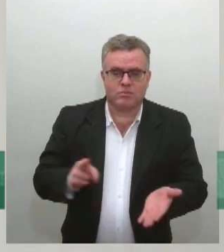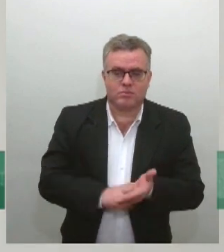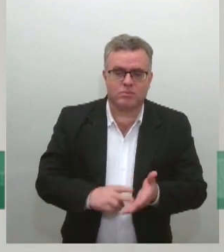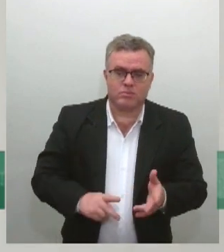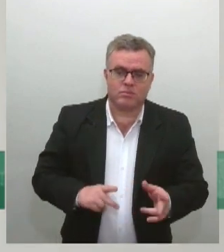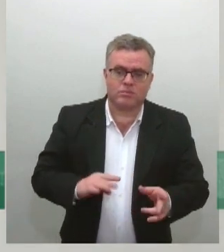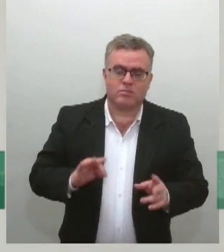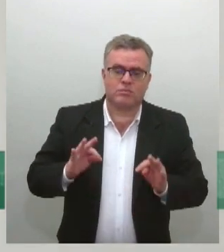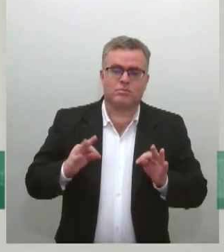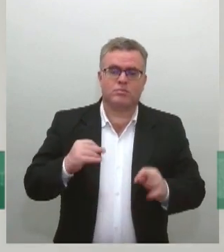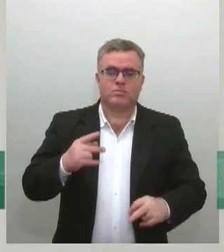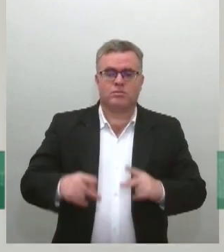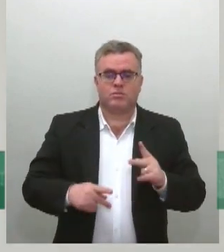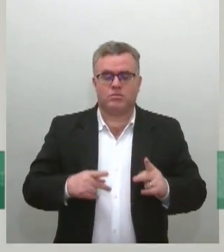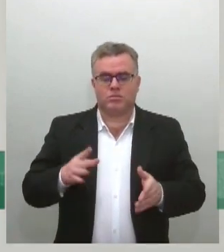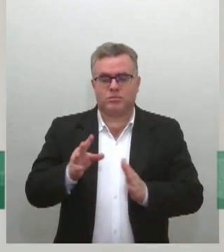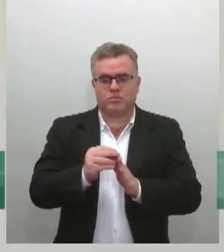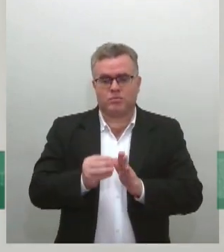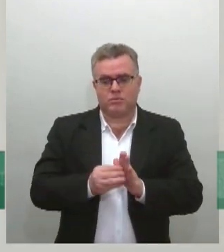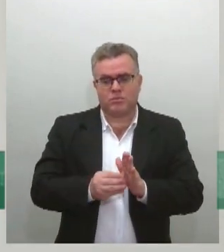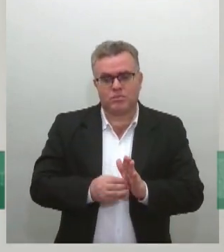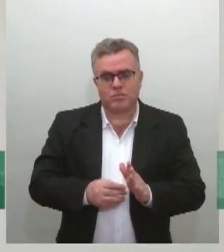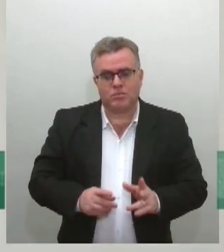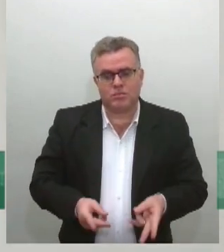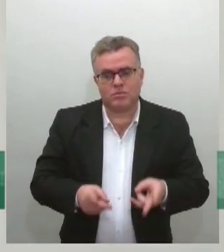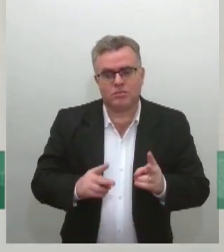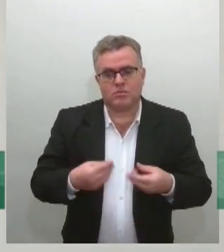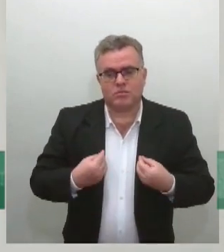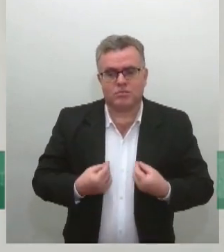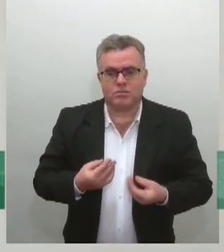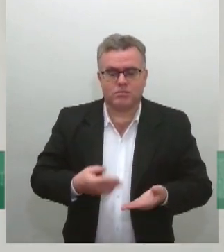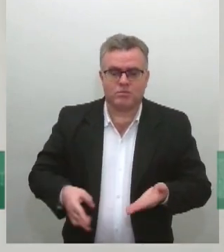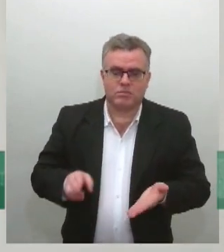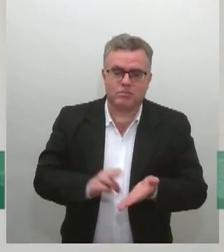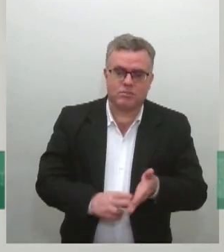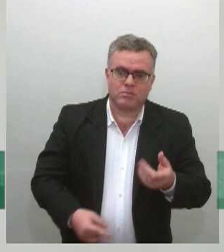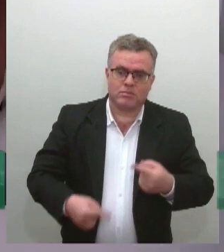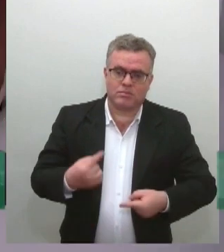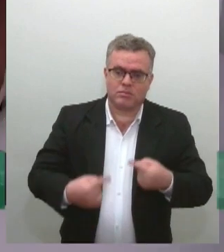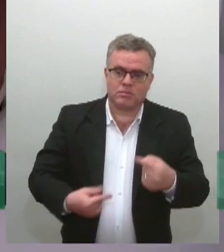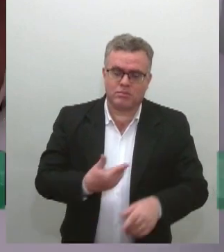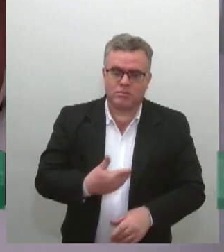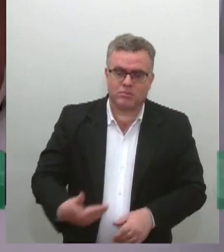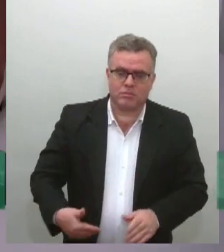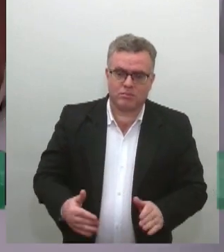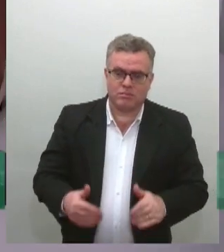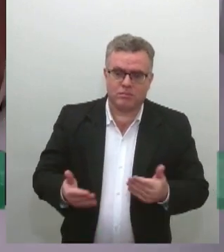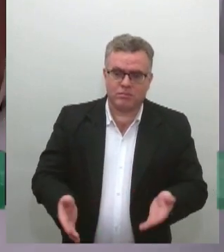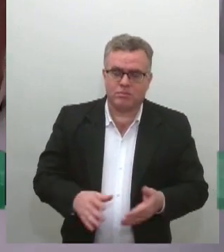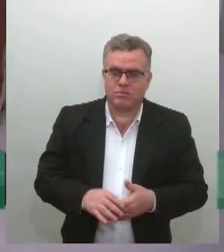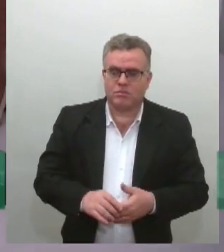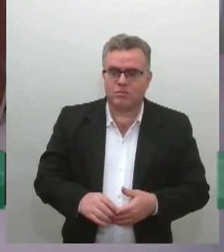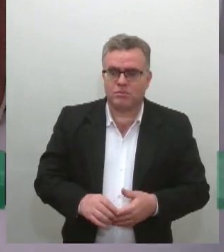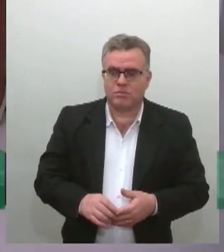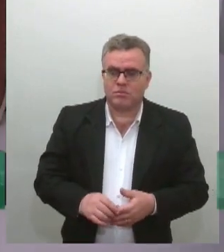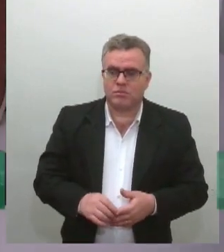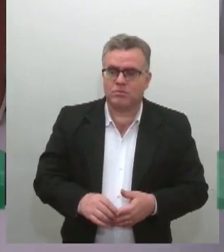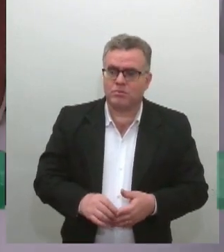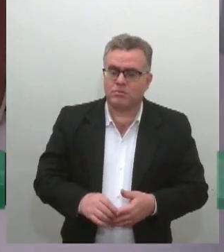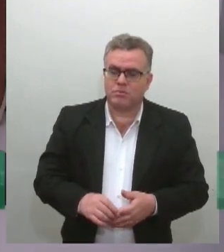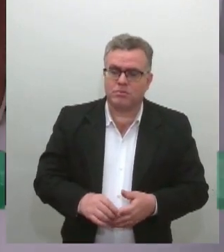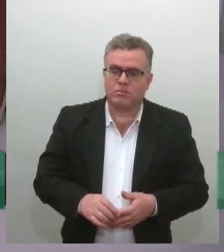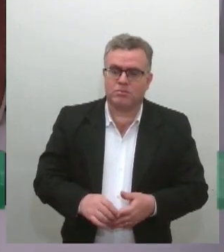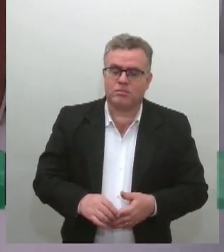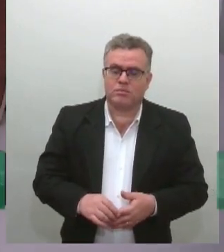de todos os processos de efetivação das políticas públicas. Olha, Tiane, a gente sabe que o Sistema Nacional,